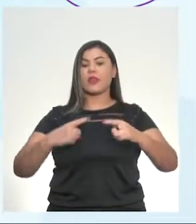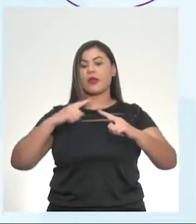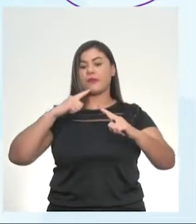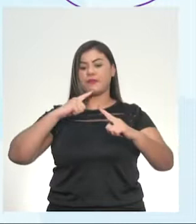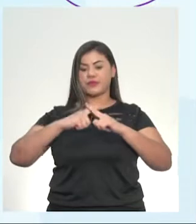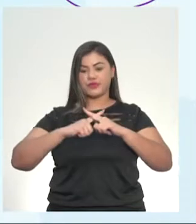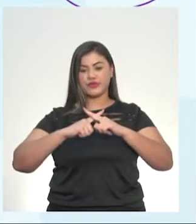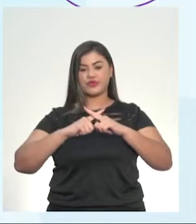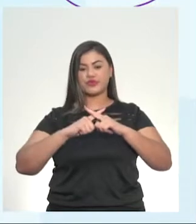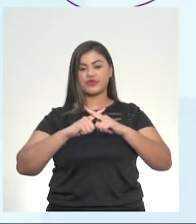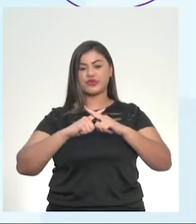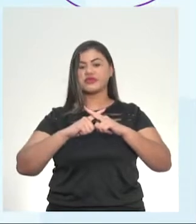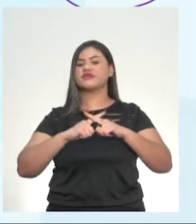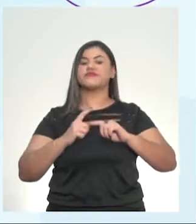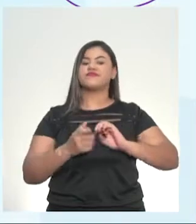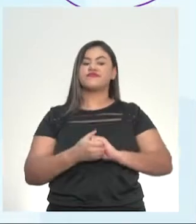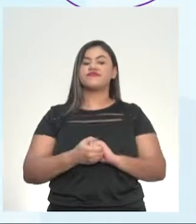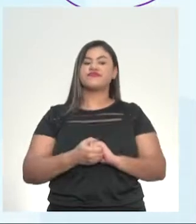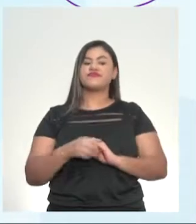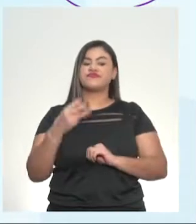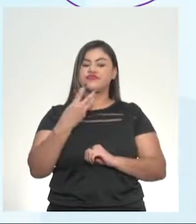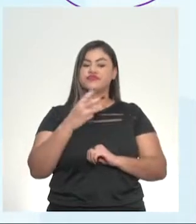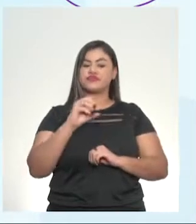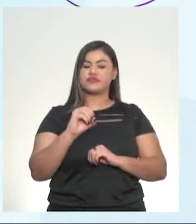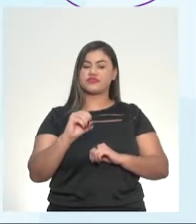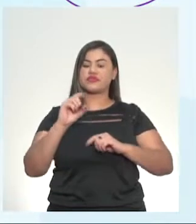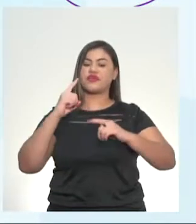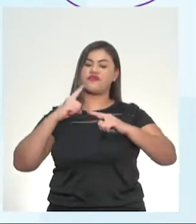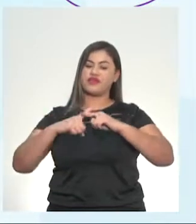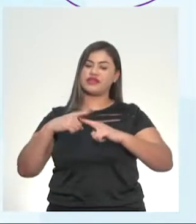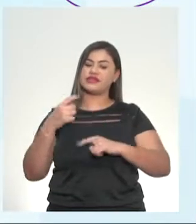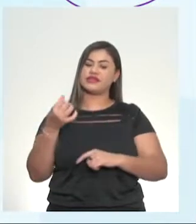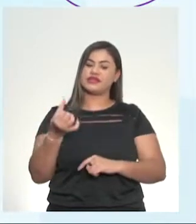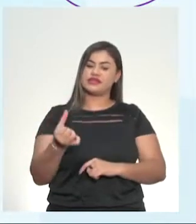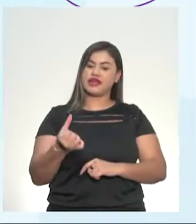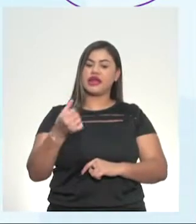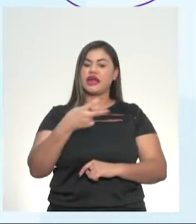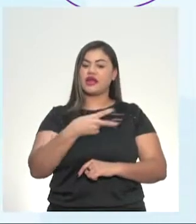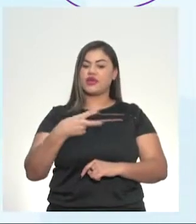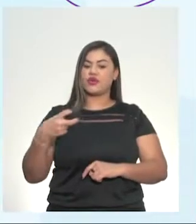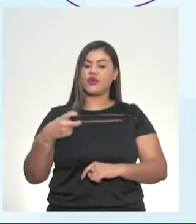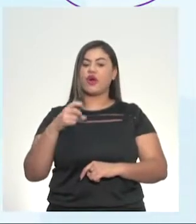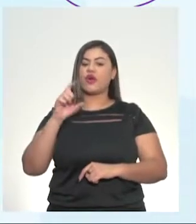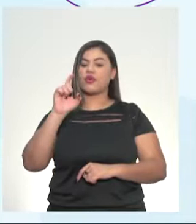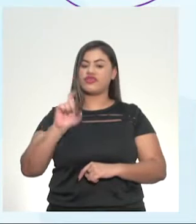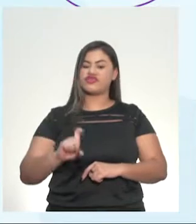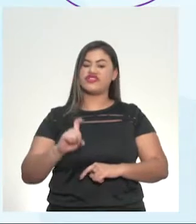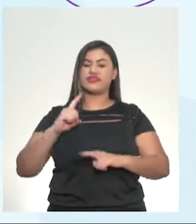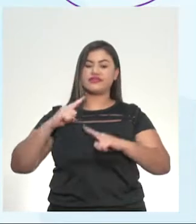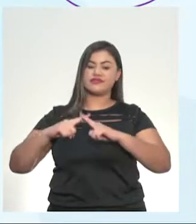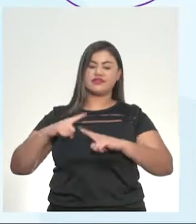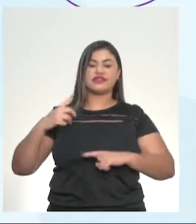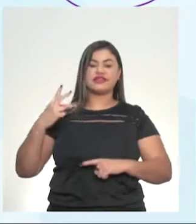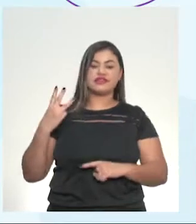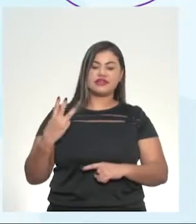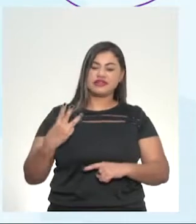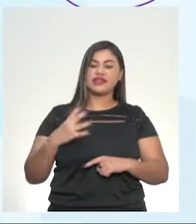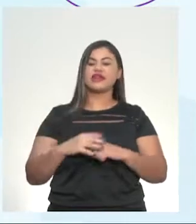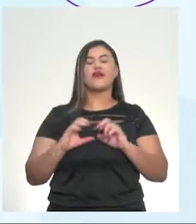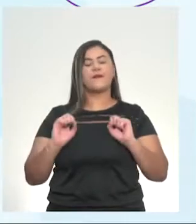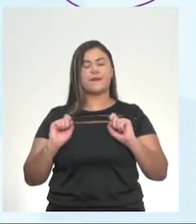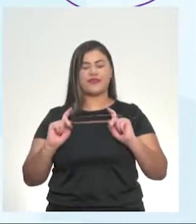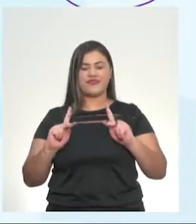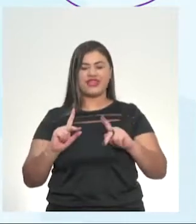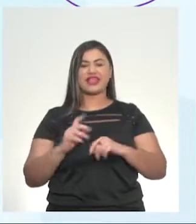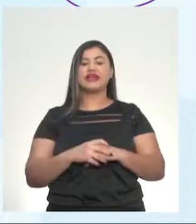Multiplicação dos extremos. 30 vezes 6, que é igual a X vezes 3. Muito bem.